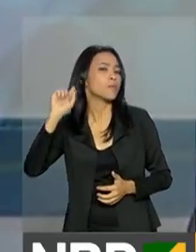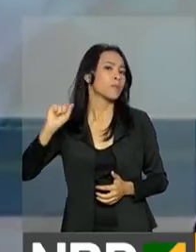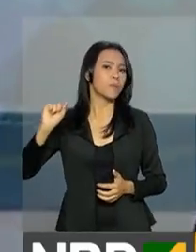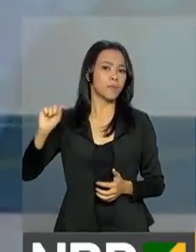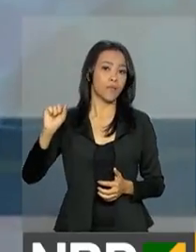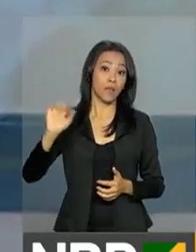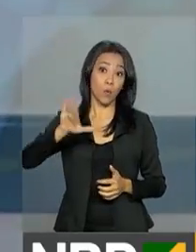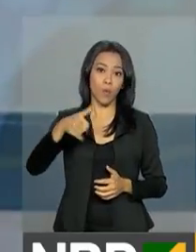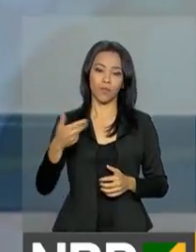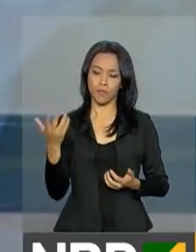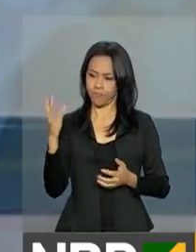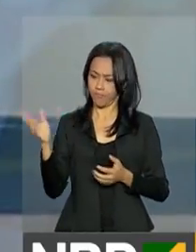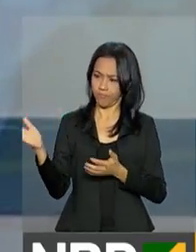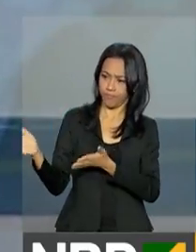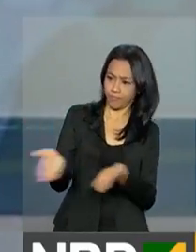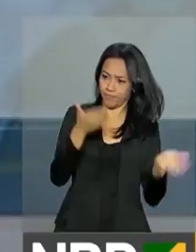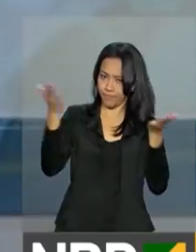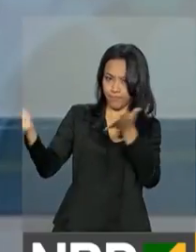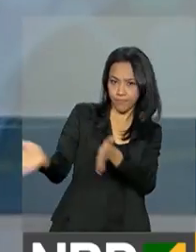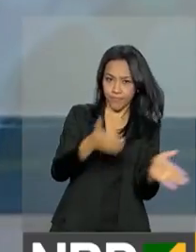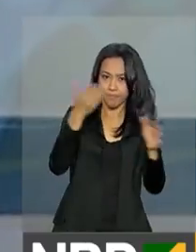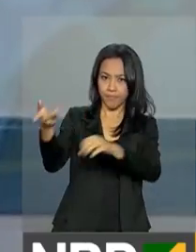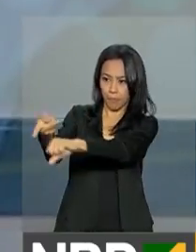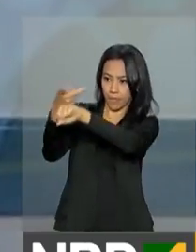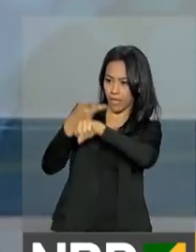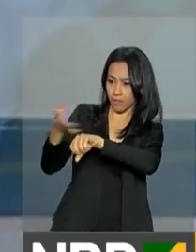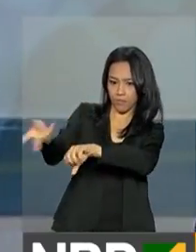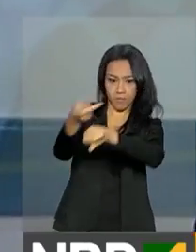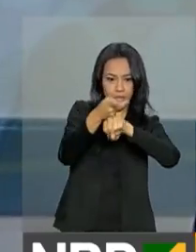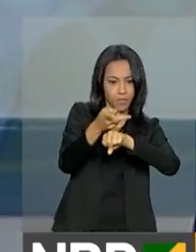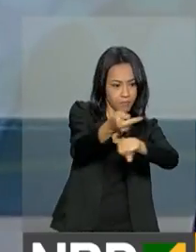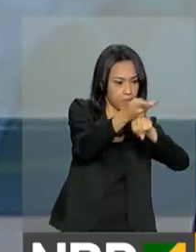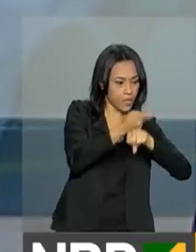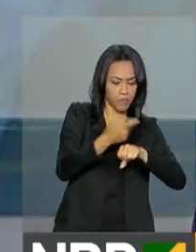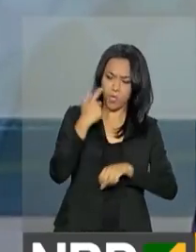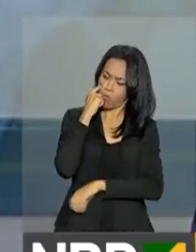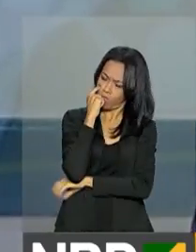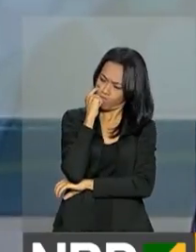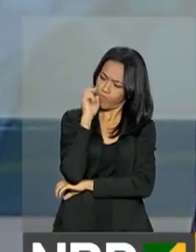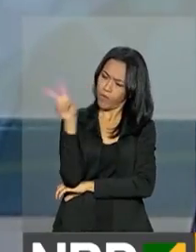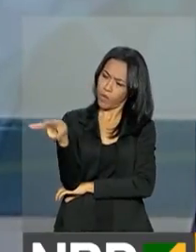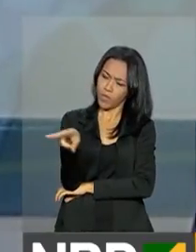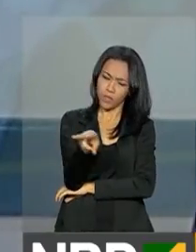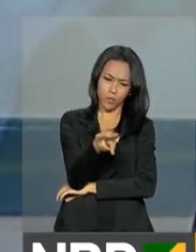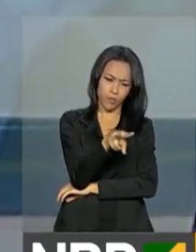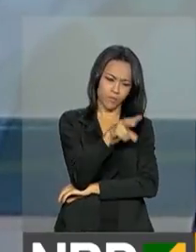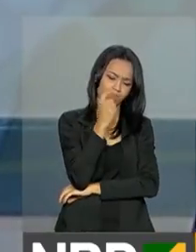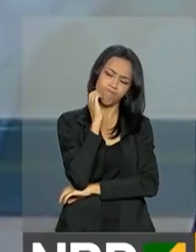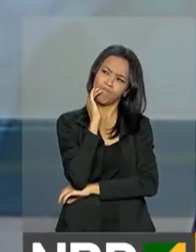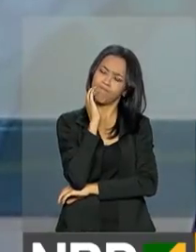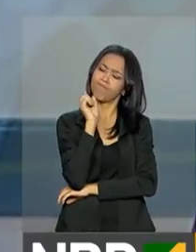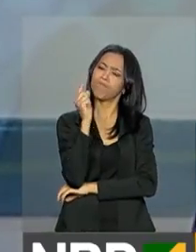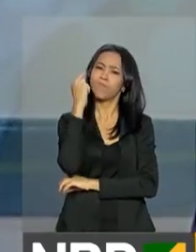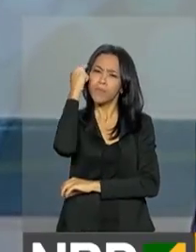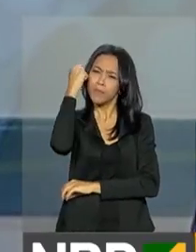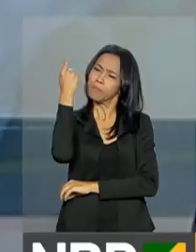se premiavam a todos e a mim, eu indagava se nós estávamos sendo